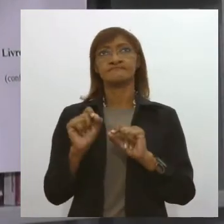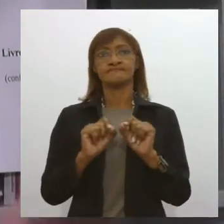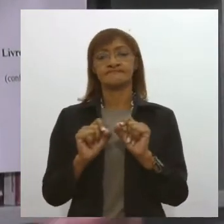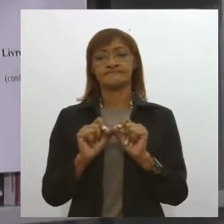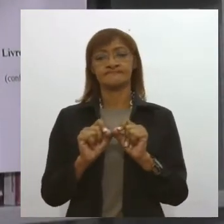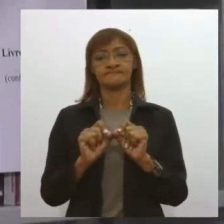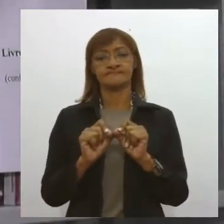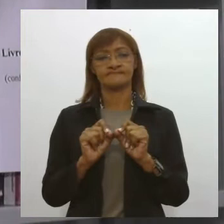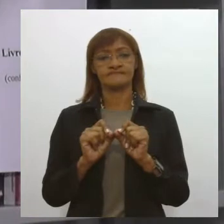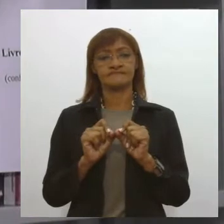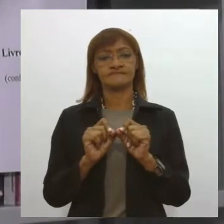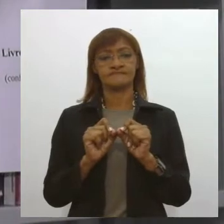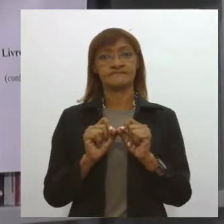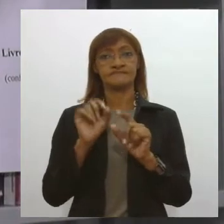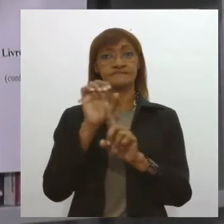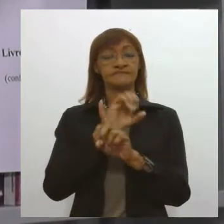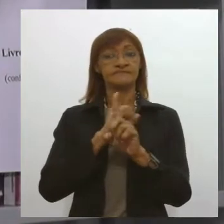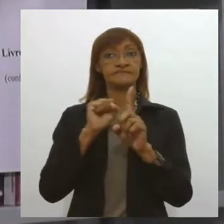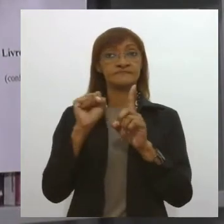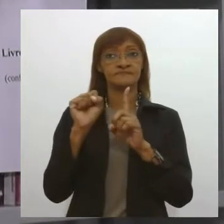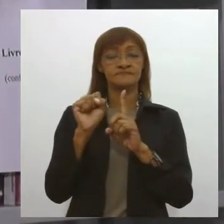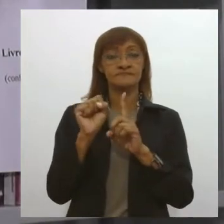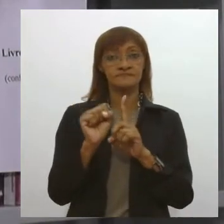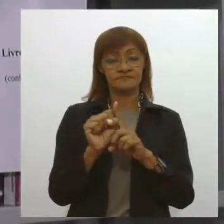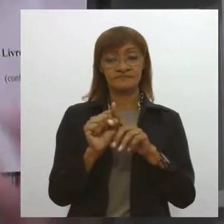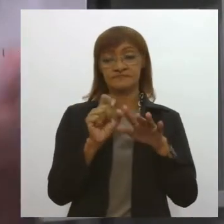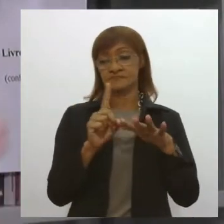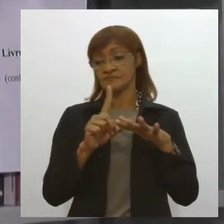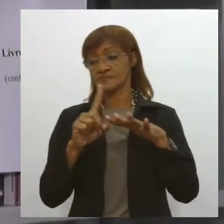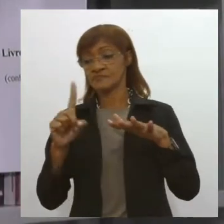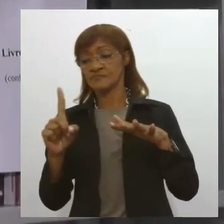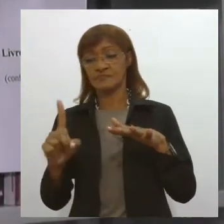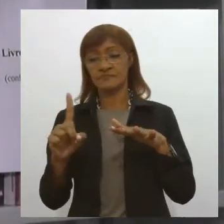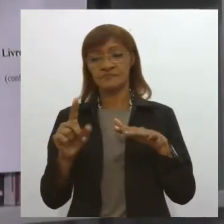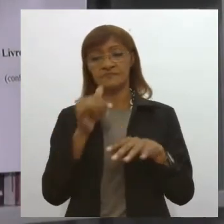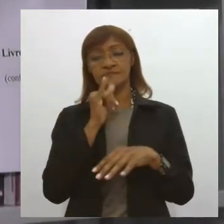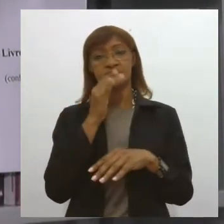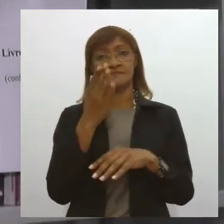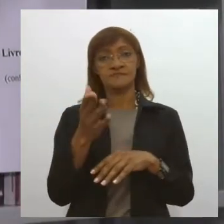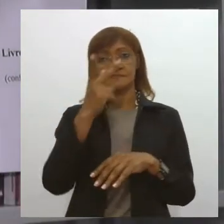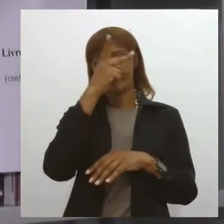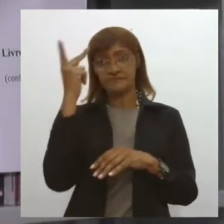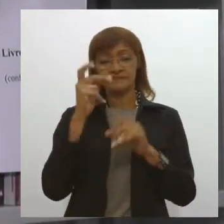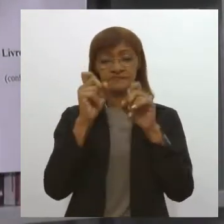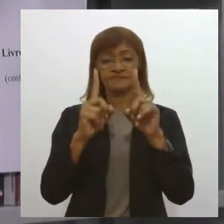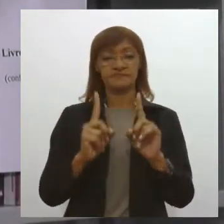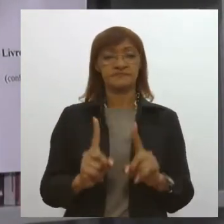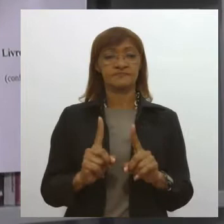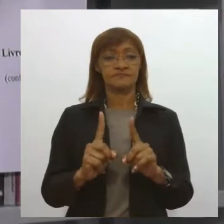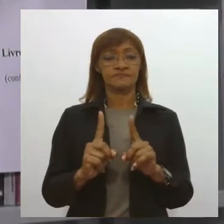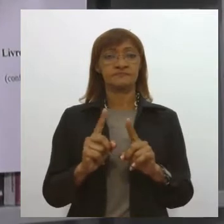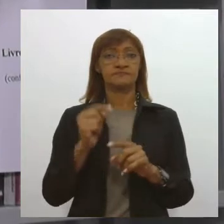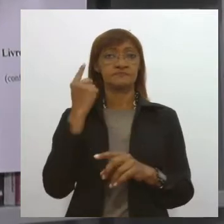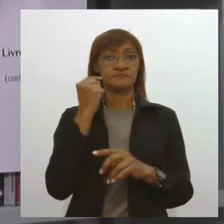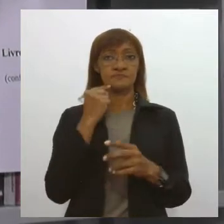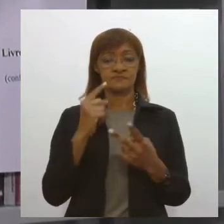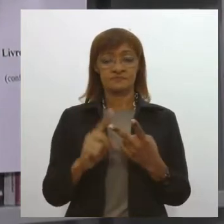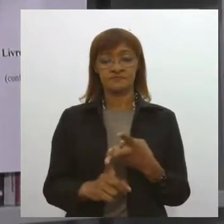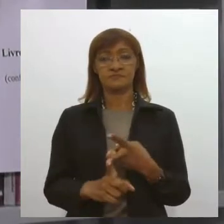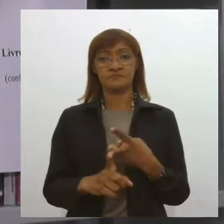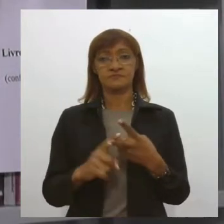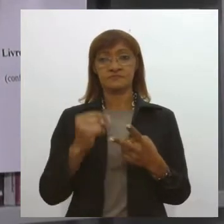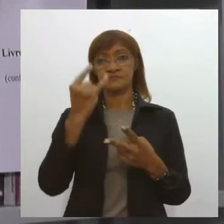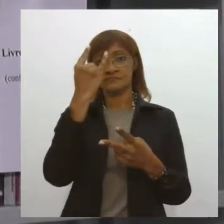à margem aí de muitas coisas na sociedade. Então a gente quer trazer, por exemplo, pessoas com deficiência auditiva,